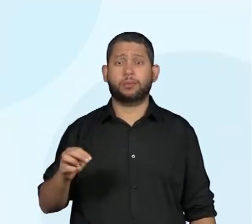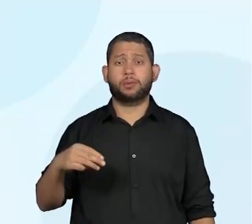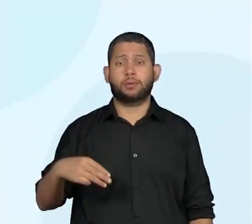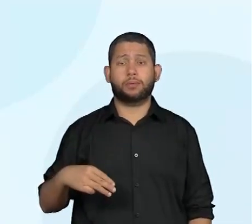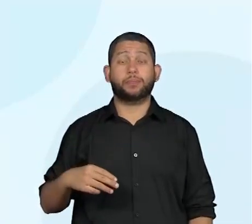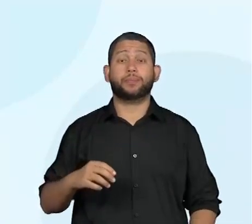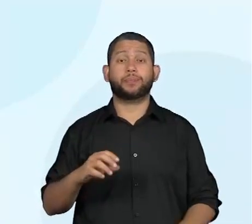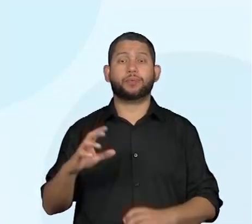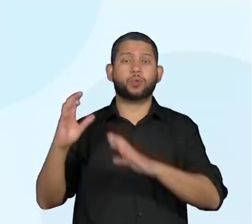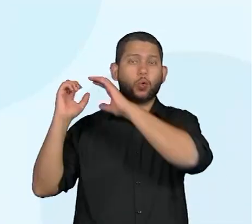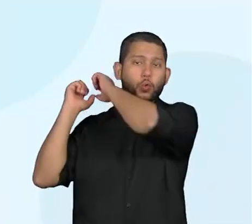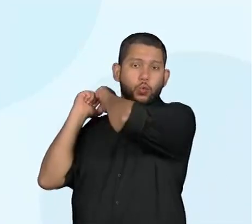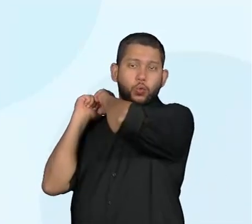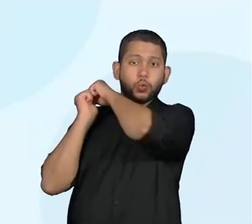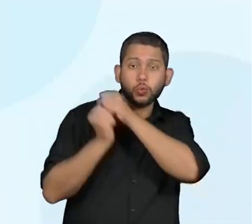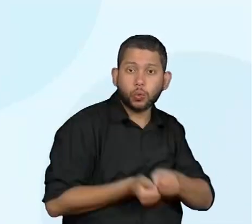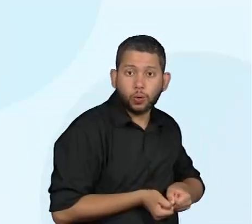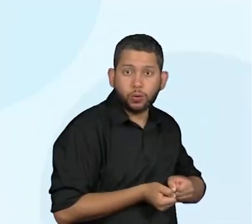Judô.